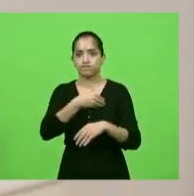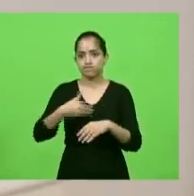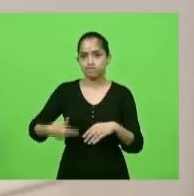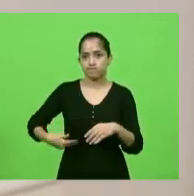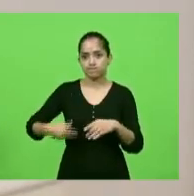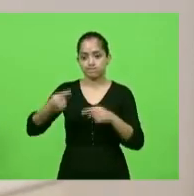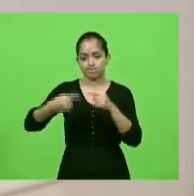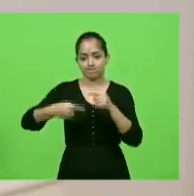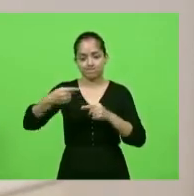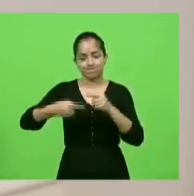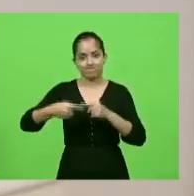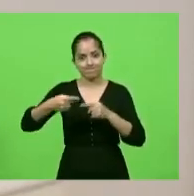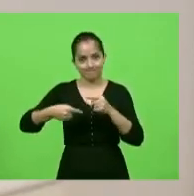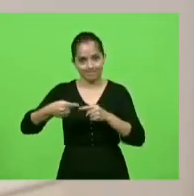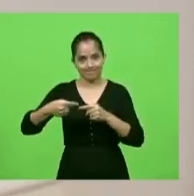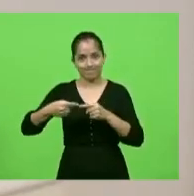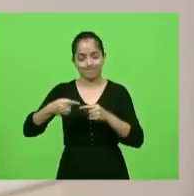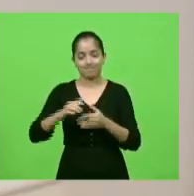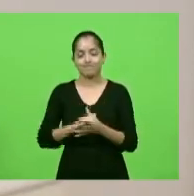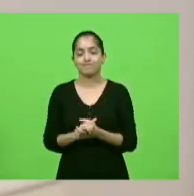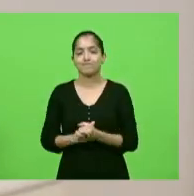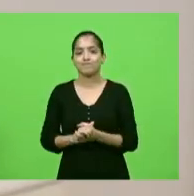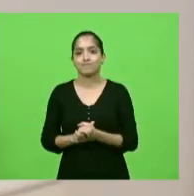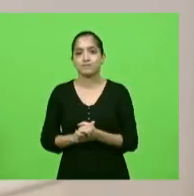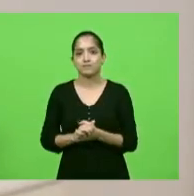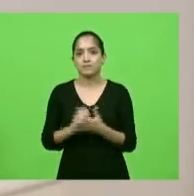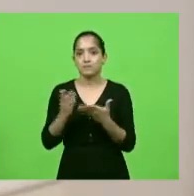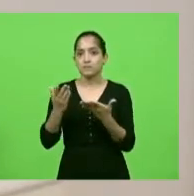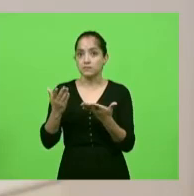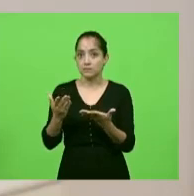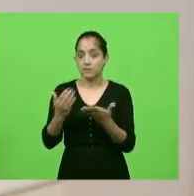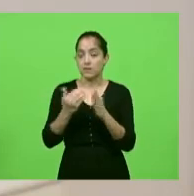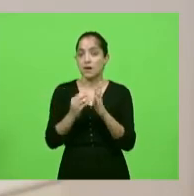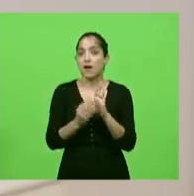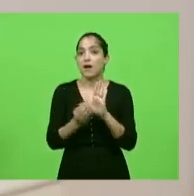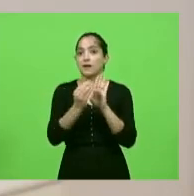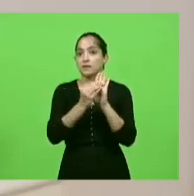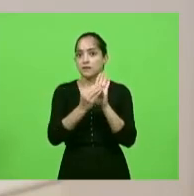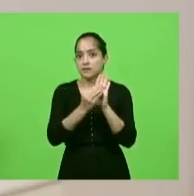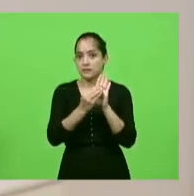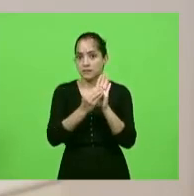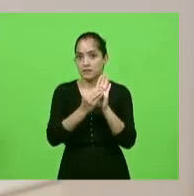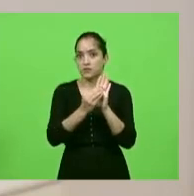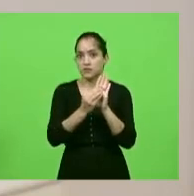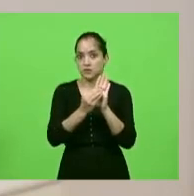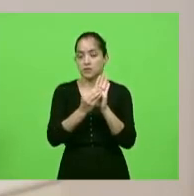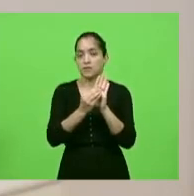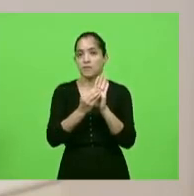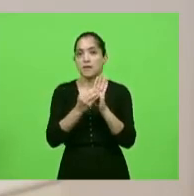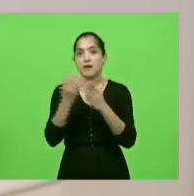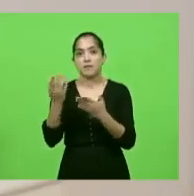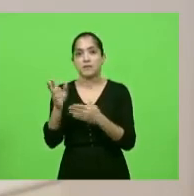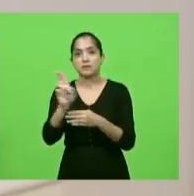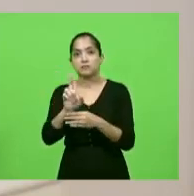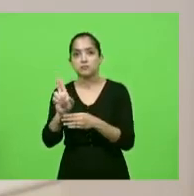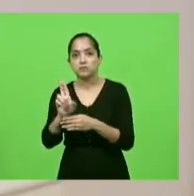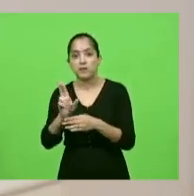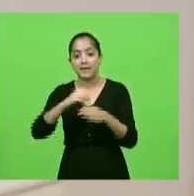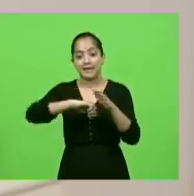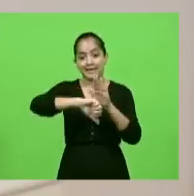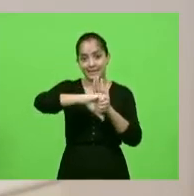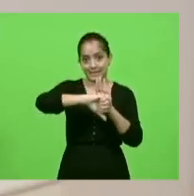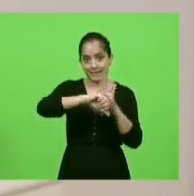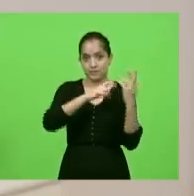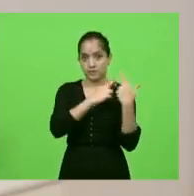cargos públicos que ocupam, fecha aspas. Acrescente-se que, apesar da denominação crime de